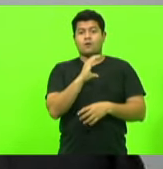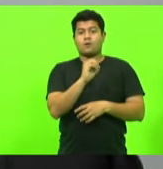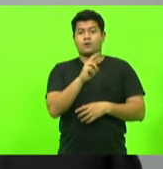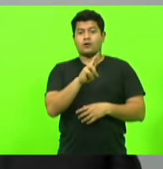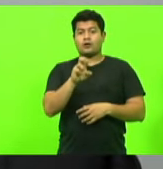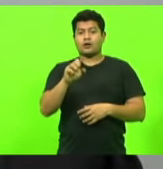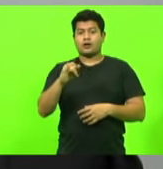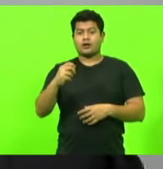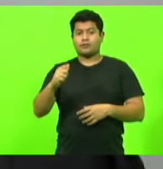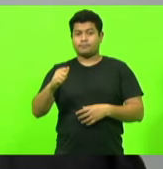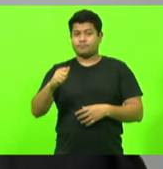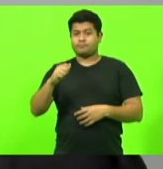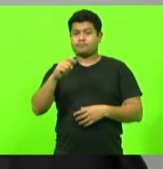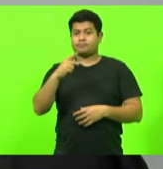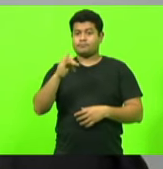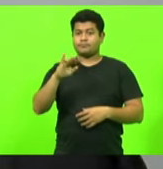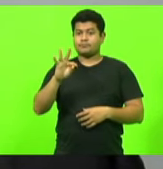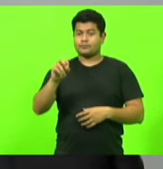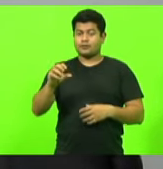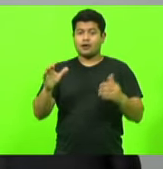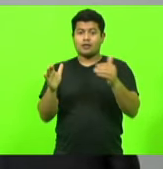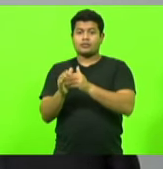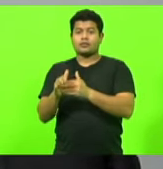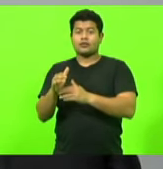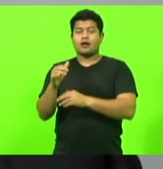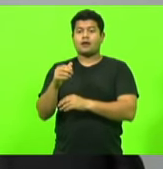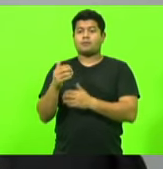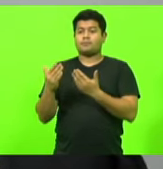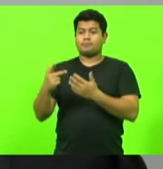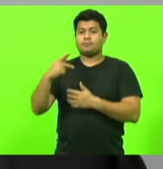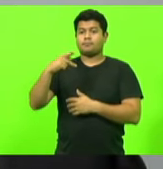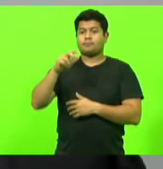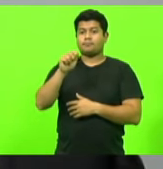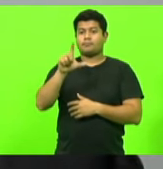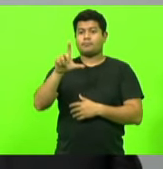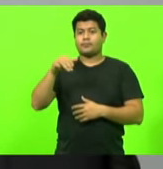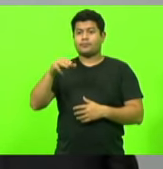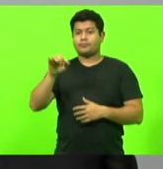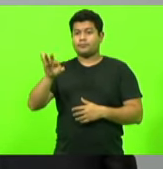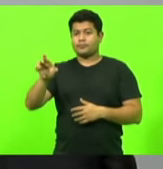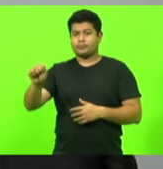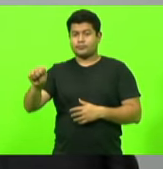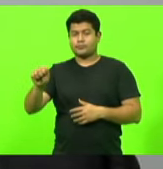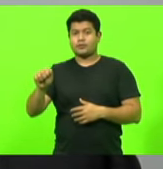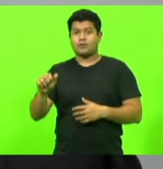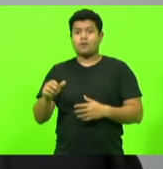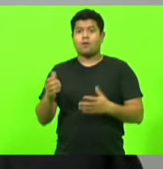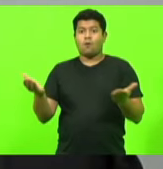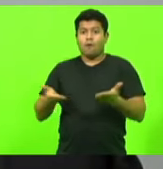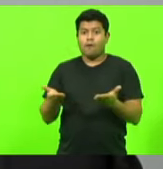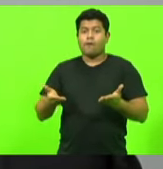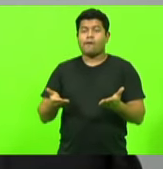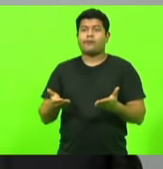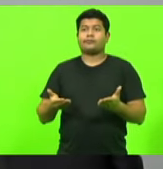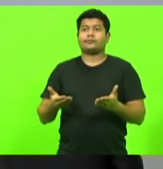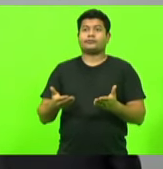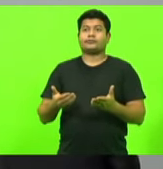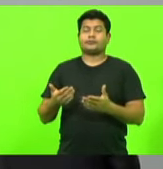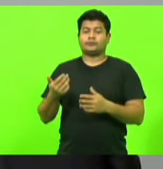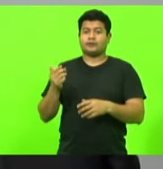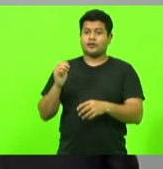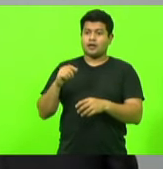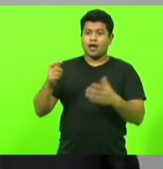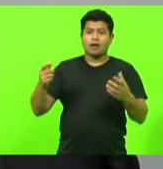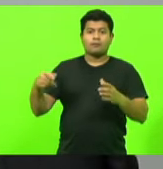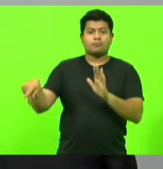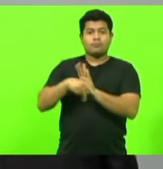Palmeira. Hoje ela é municipalizada. Eu já fiz o pedido para estadualização, outros colegas já fizeram também. E nós precisamos